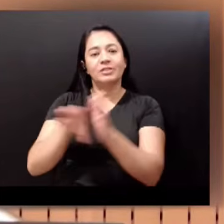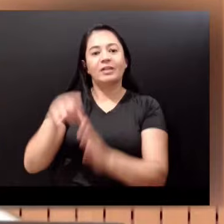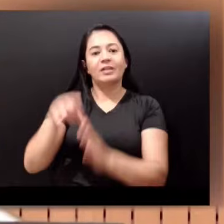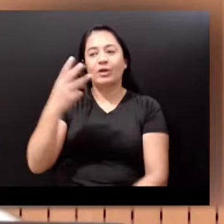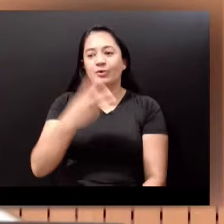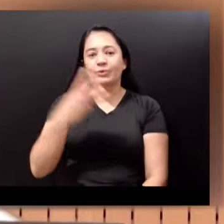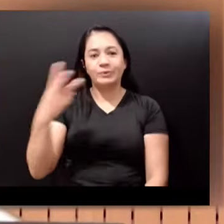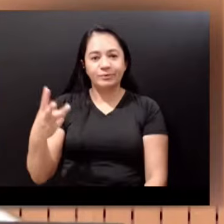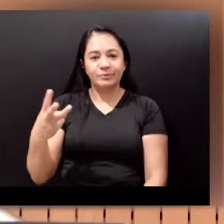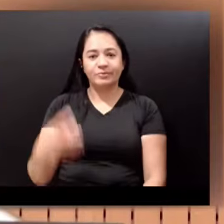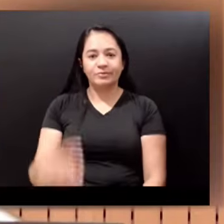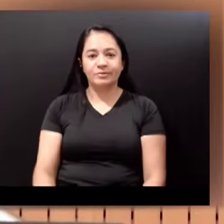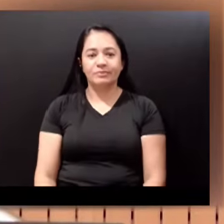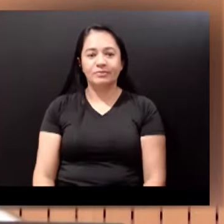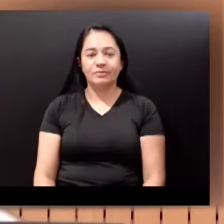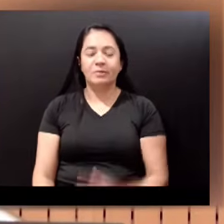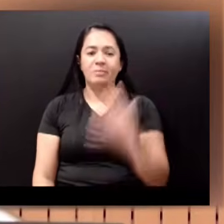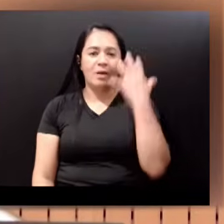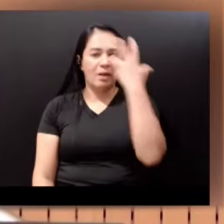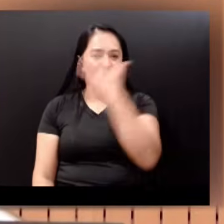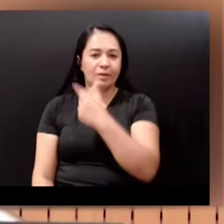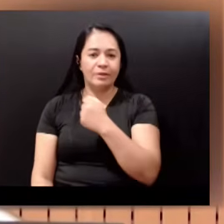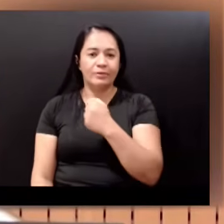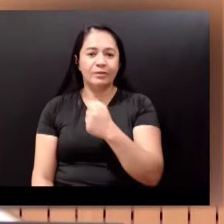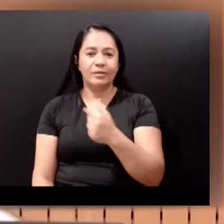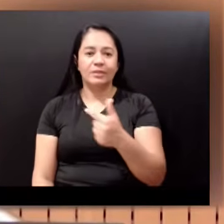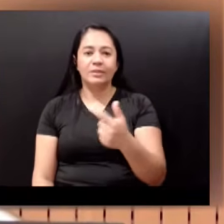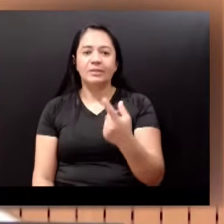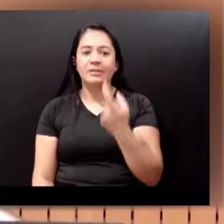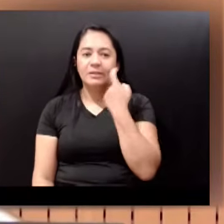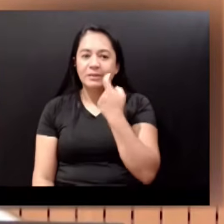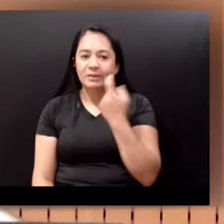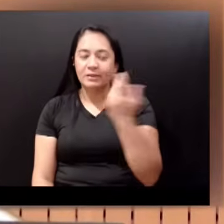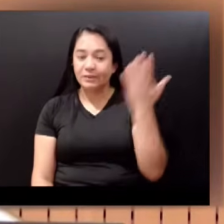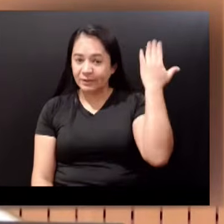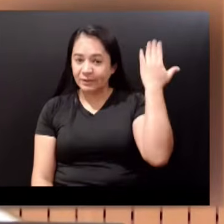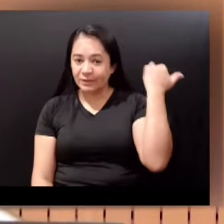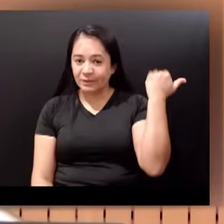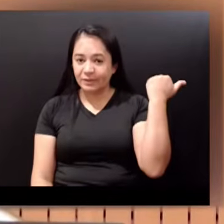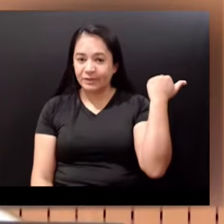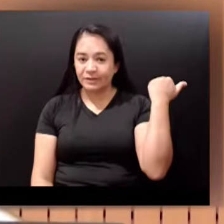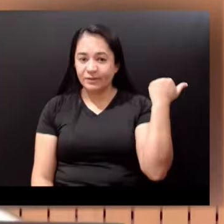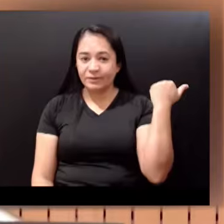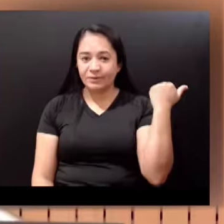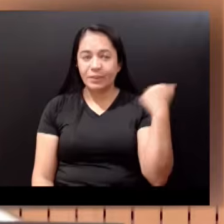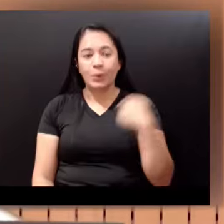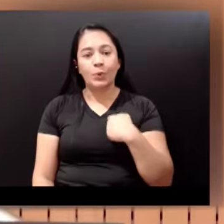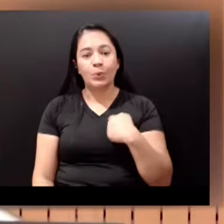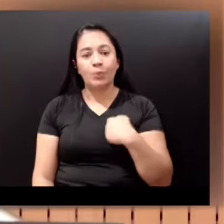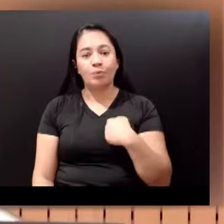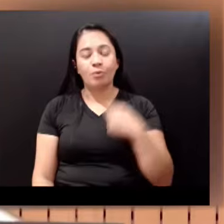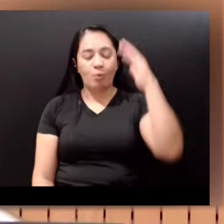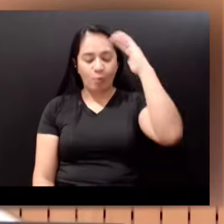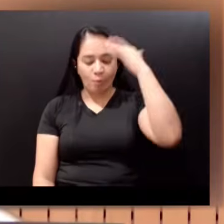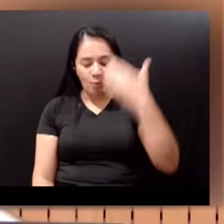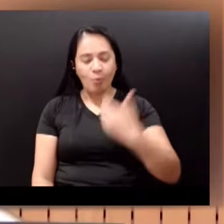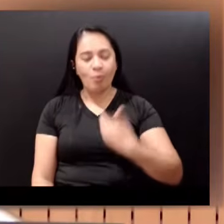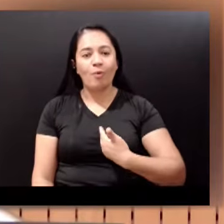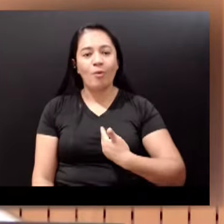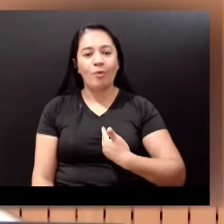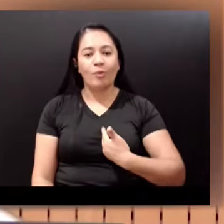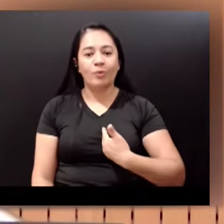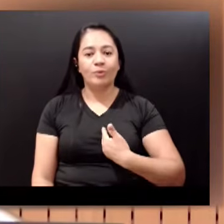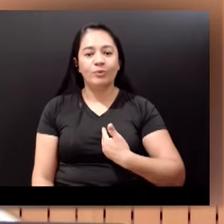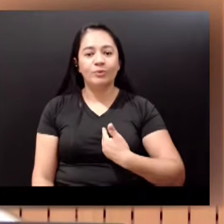é. E na última sexta-feira, eu tive a honra, né, de